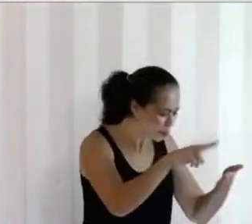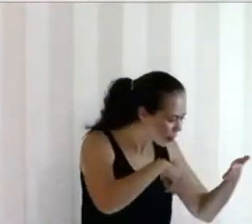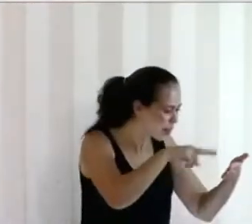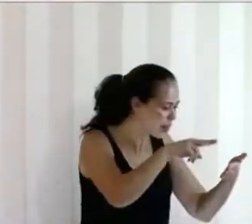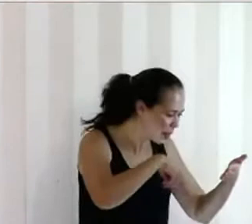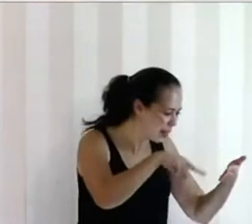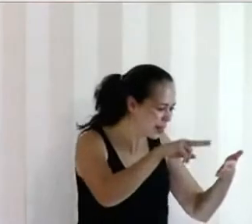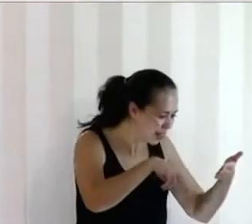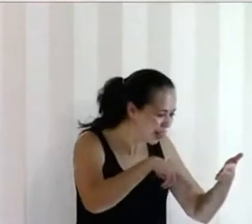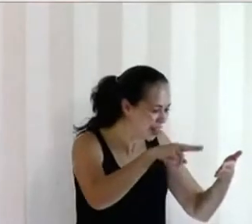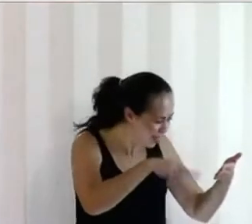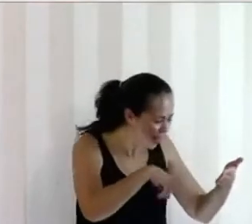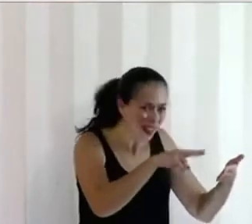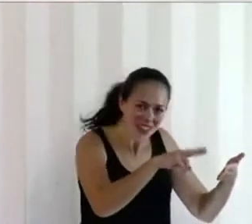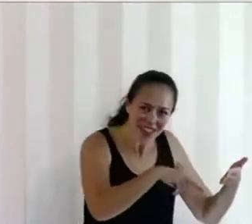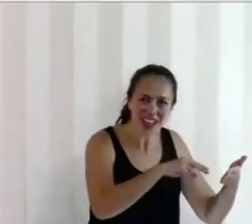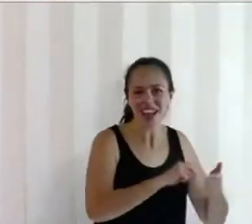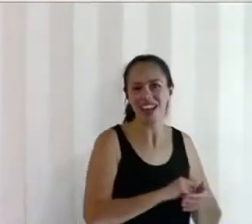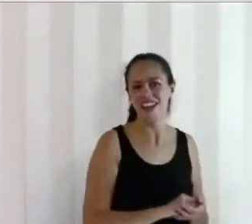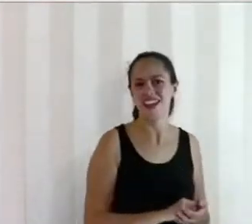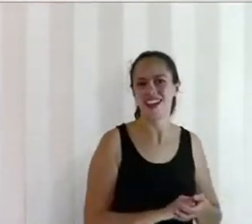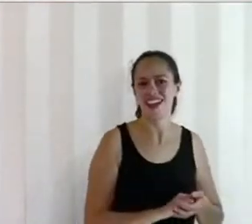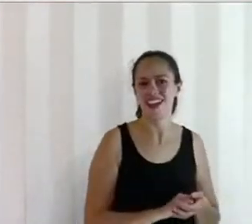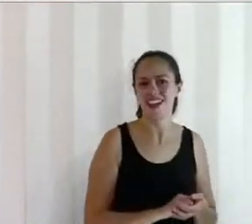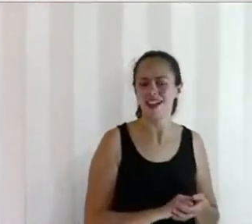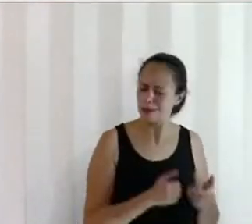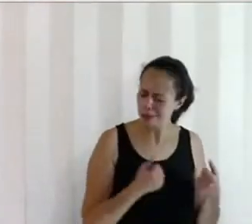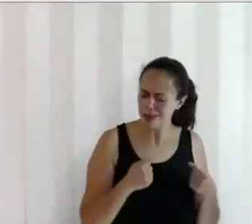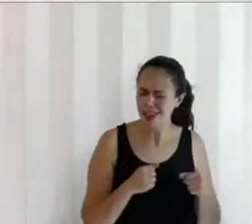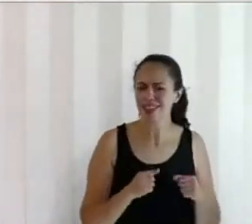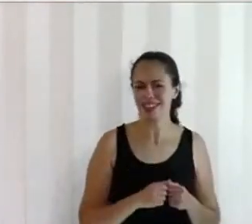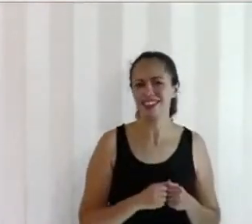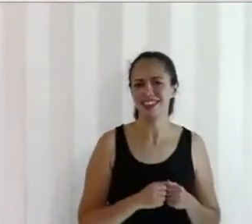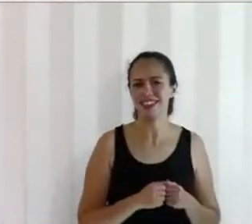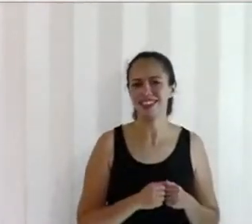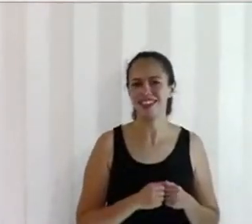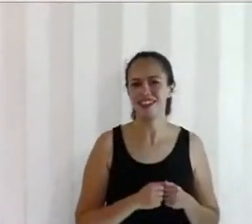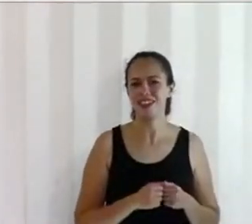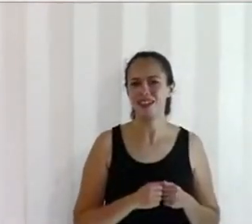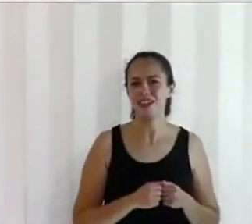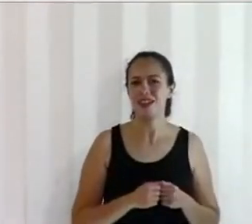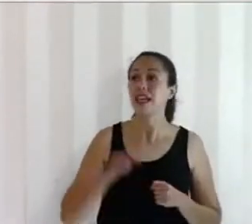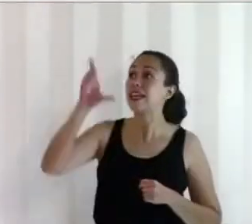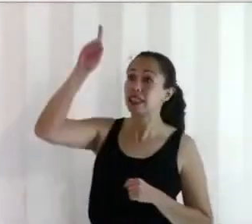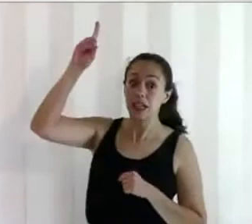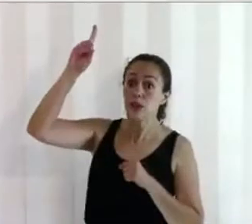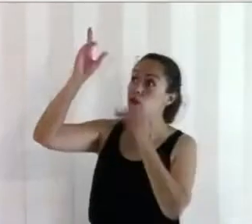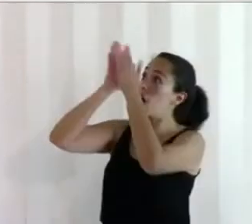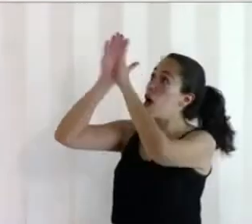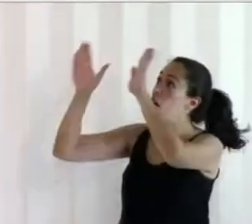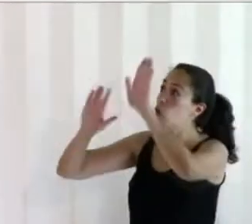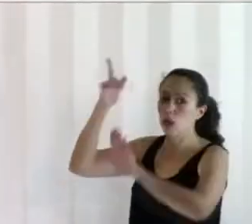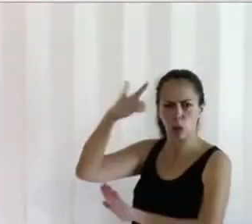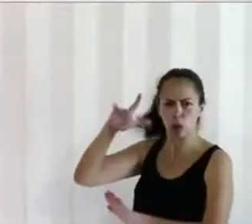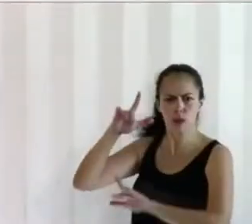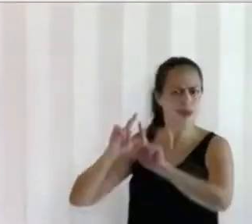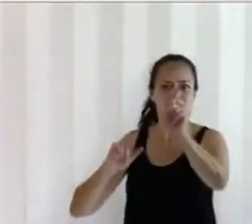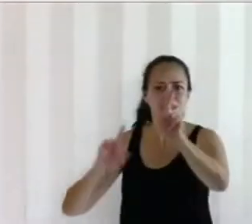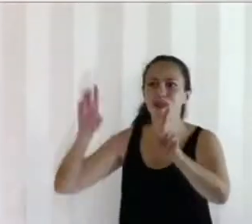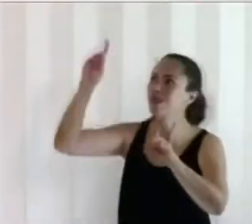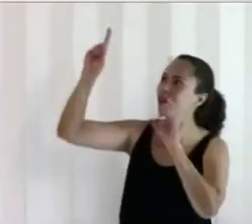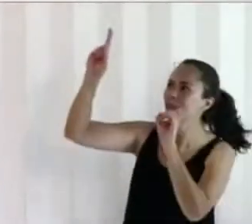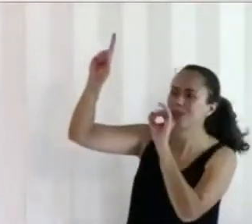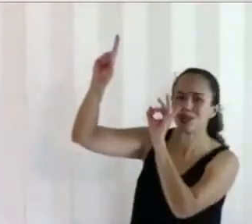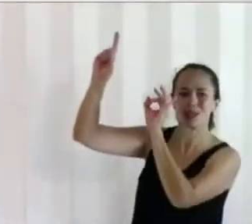que não devo adorar a nenhum outro Deus. Olha, Deus disse que eu não devo ter imagens. Deus disse que não devo tomar o santo